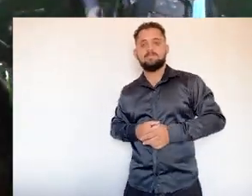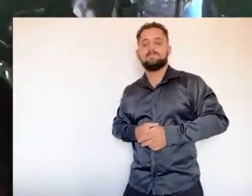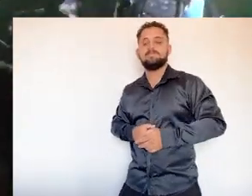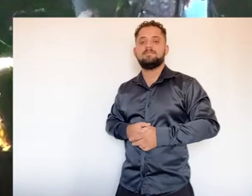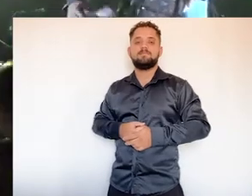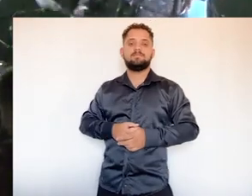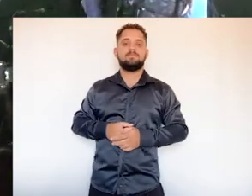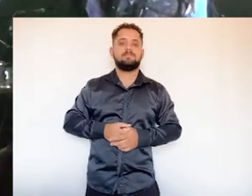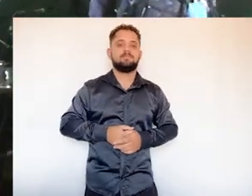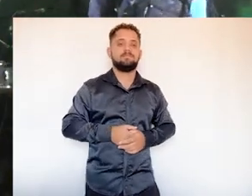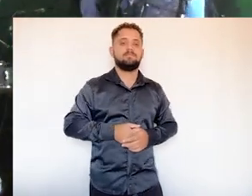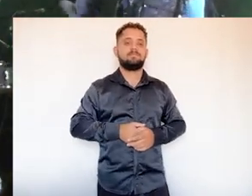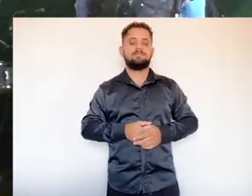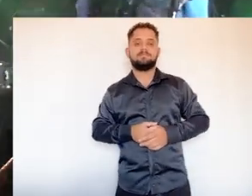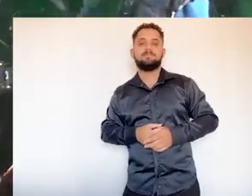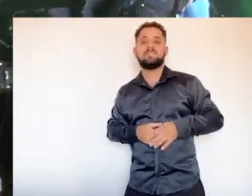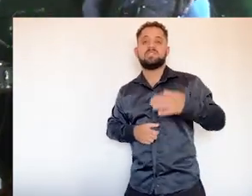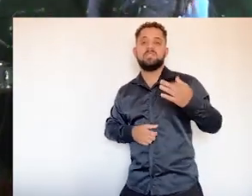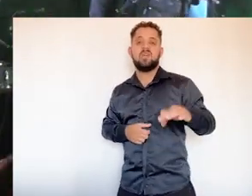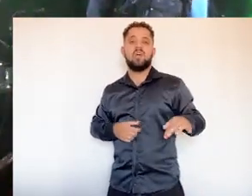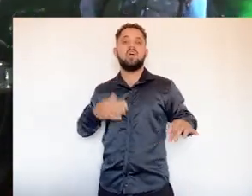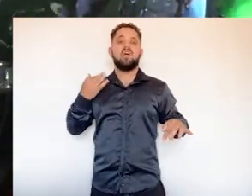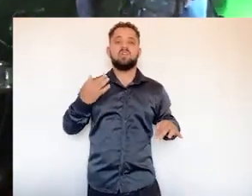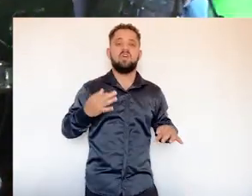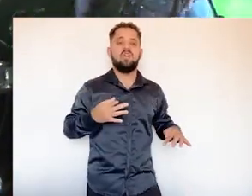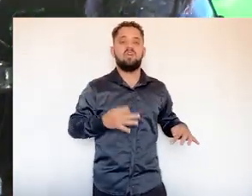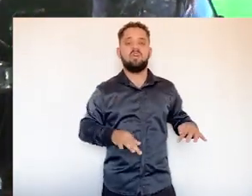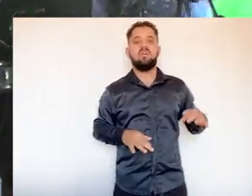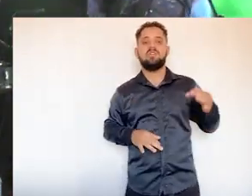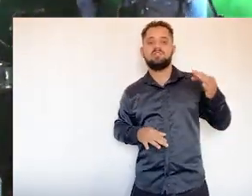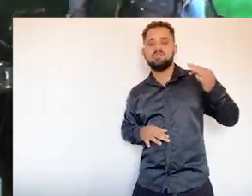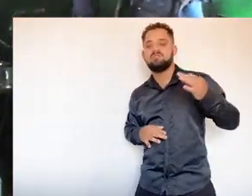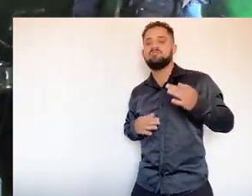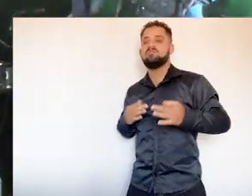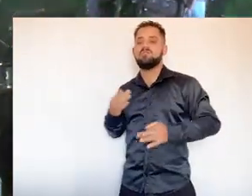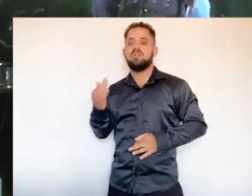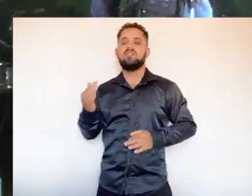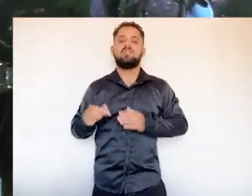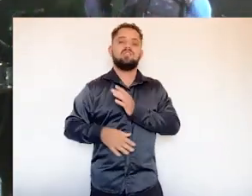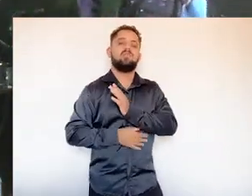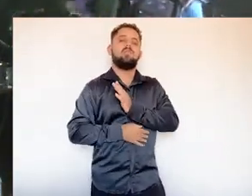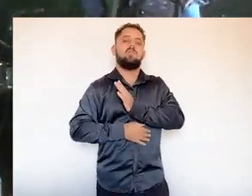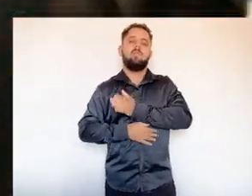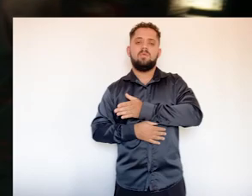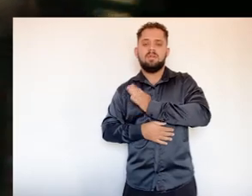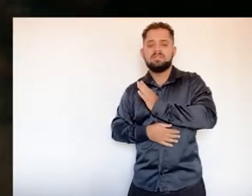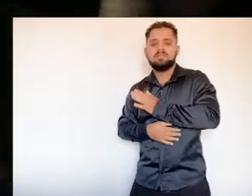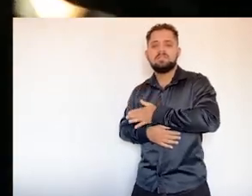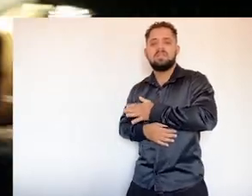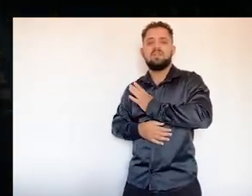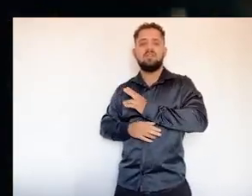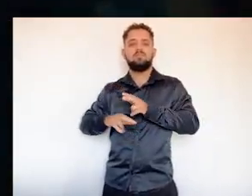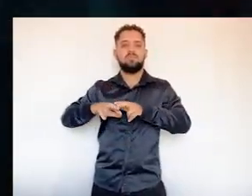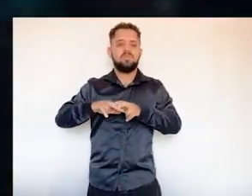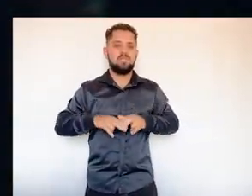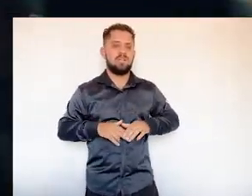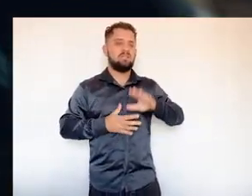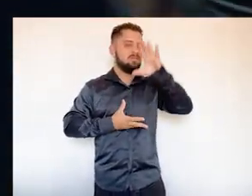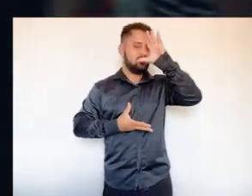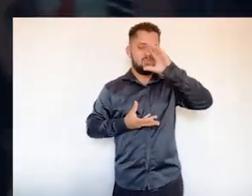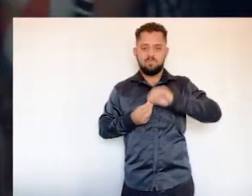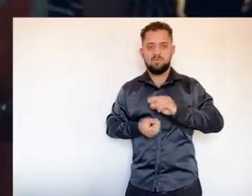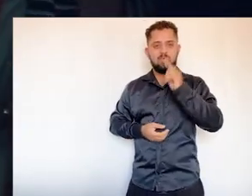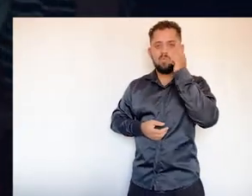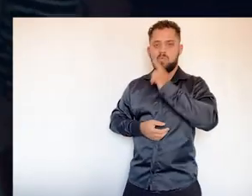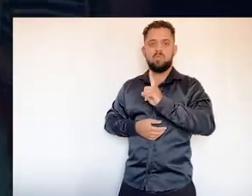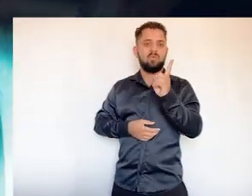Dói no coração, quando tenho que ver a tamanha maldade que a vida selvagem hoje